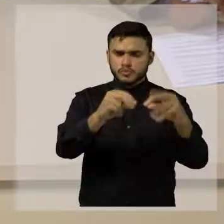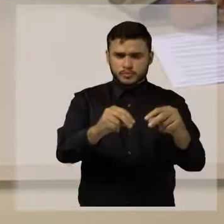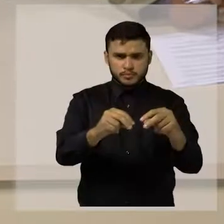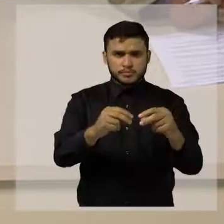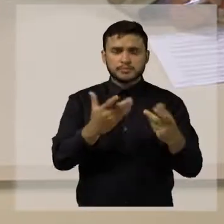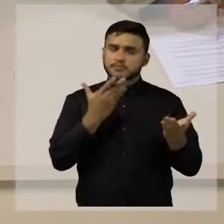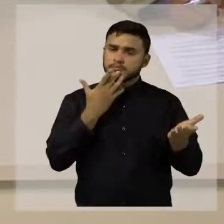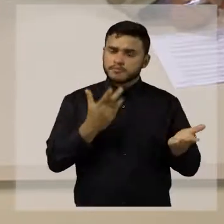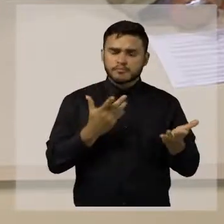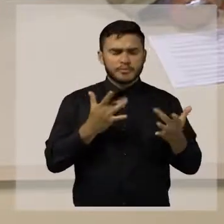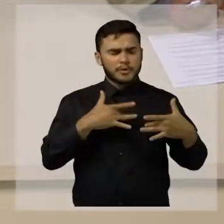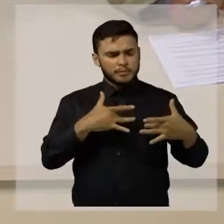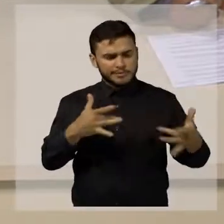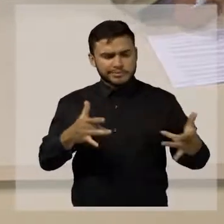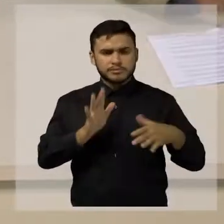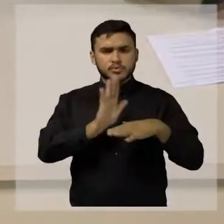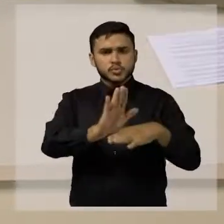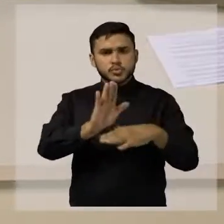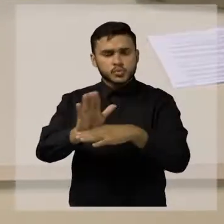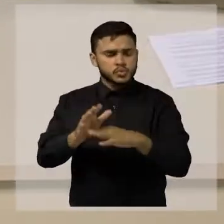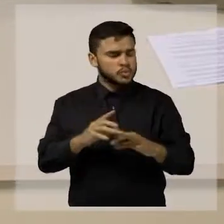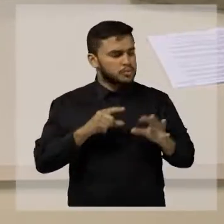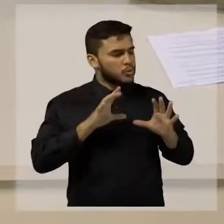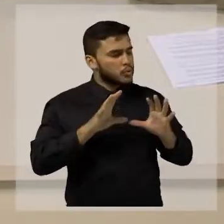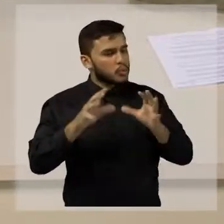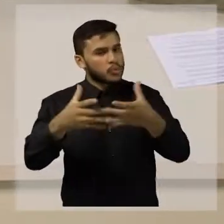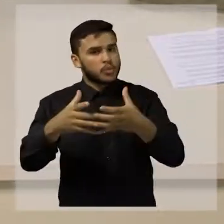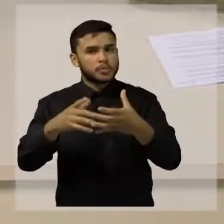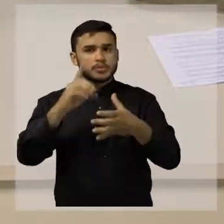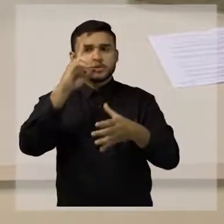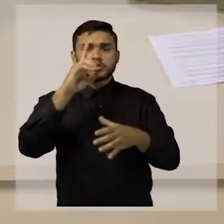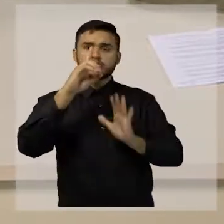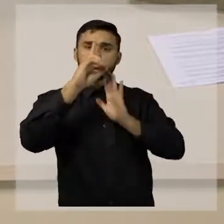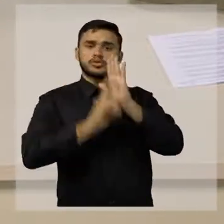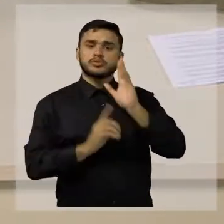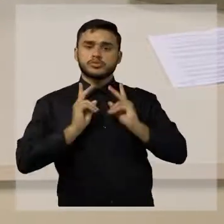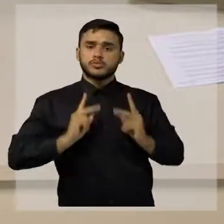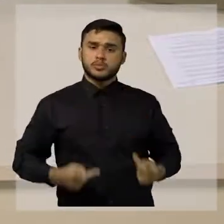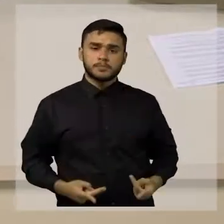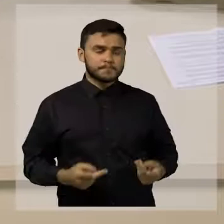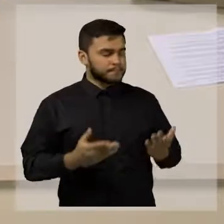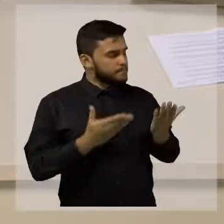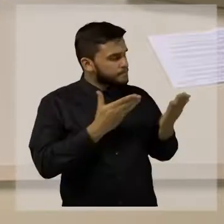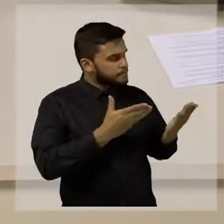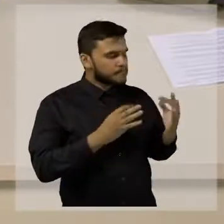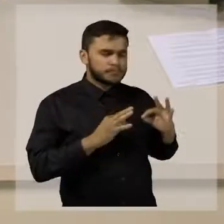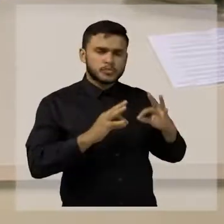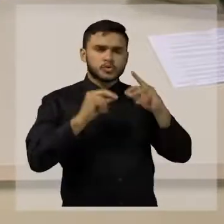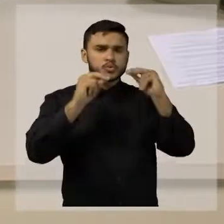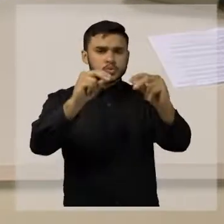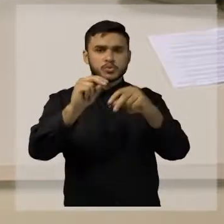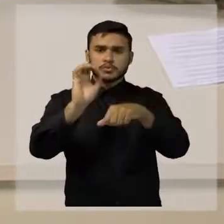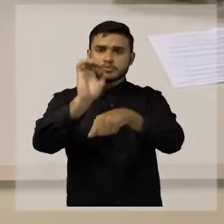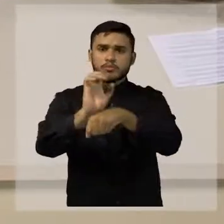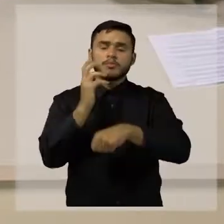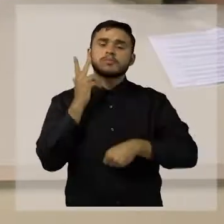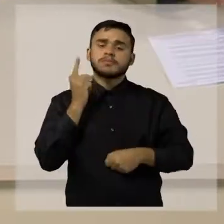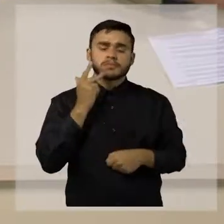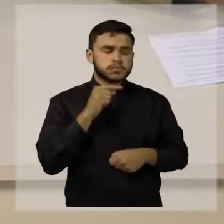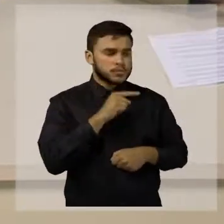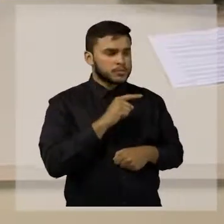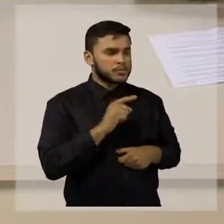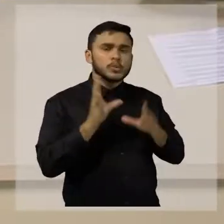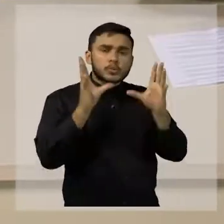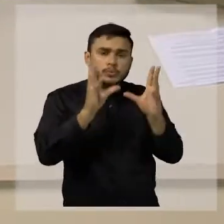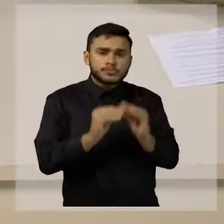tem uma atuação em toda a capital do estado do Ceará, fazendo aqui uma breve, porque são muitas